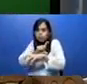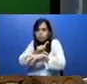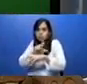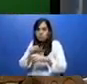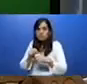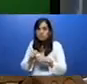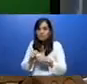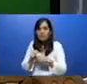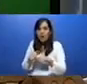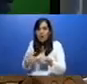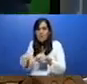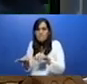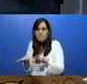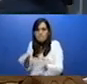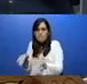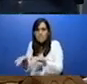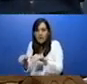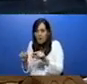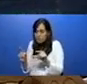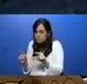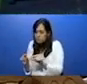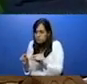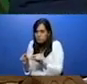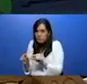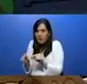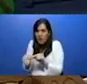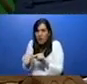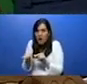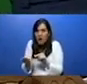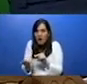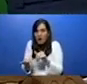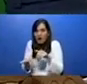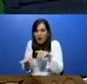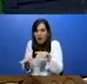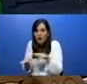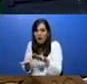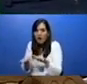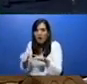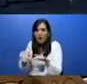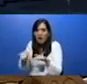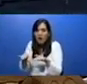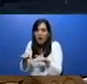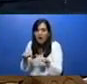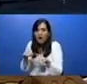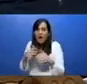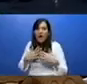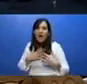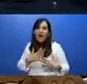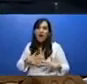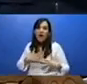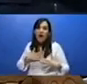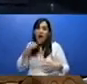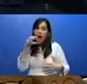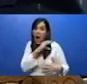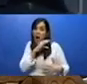As pernas eram curtinhas, tá? E ele caminhava devagar, não é um animal rápido,